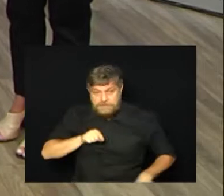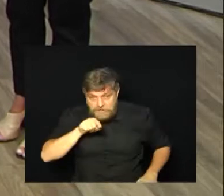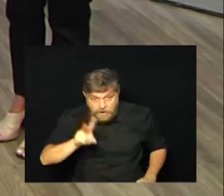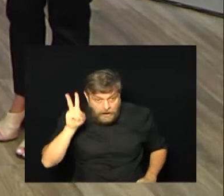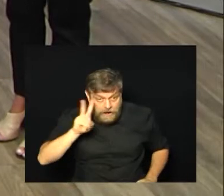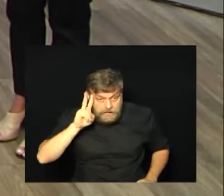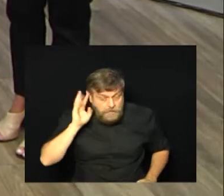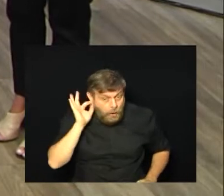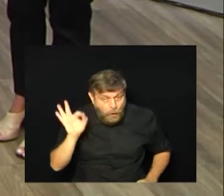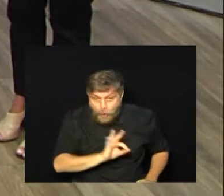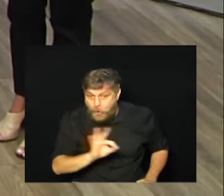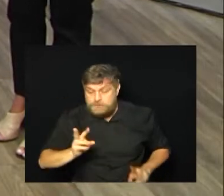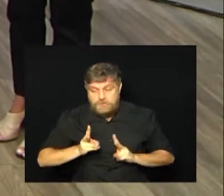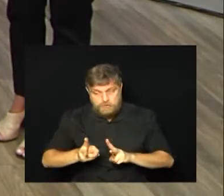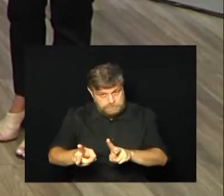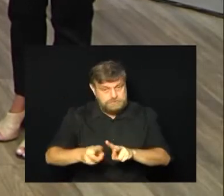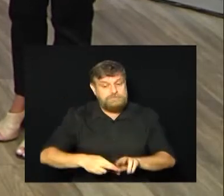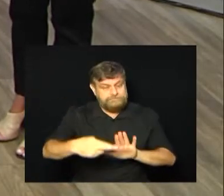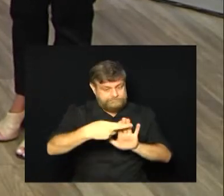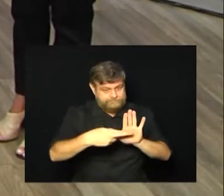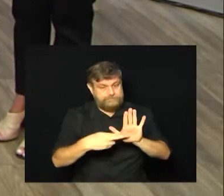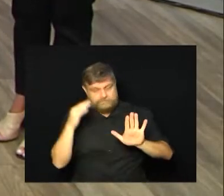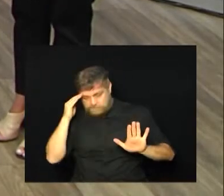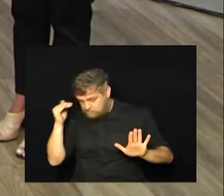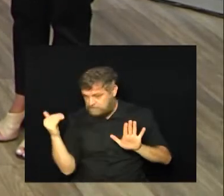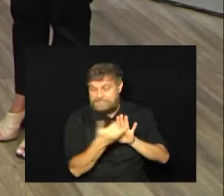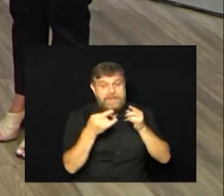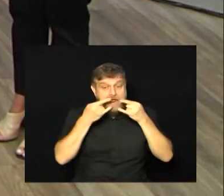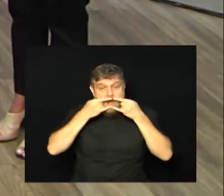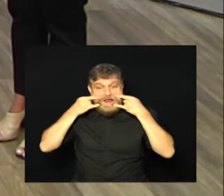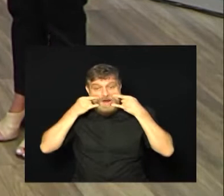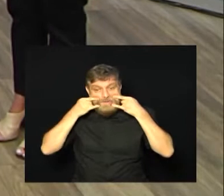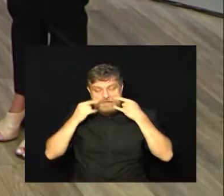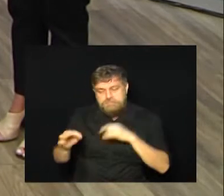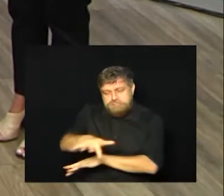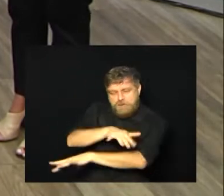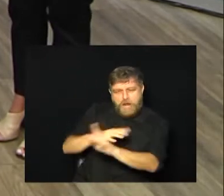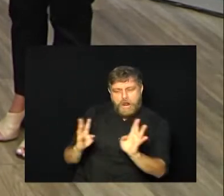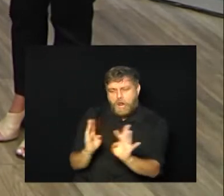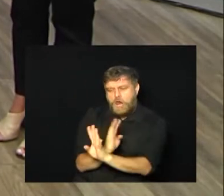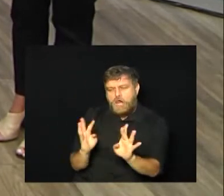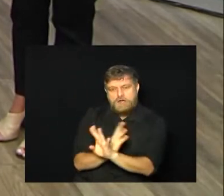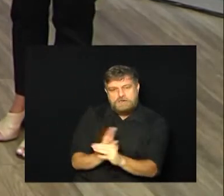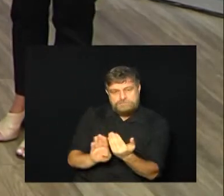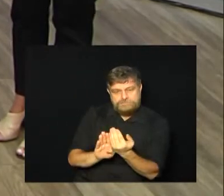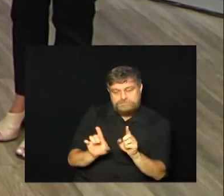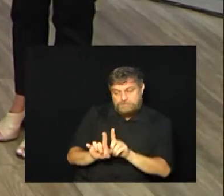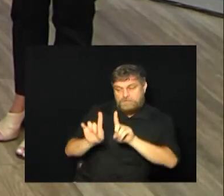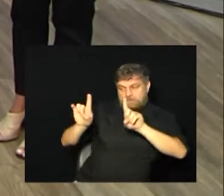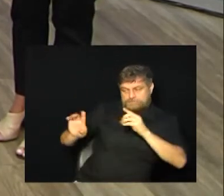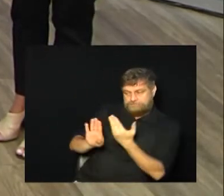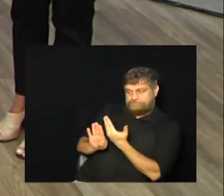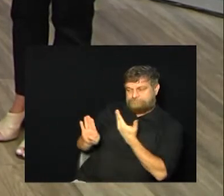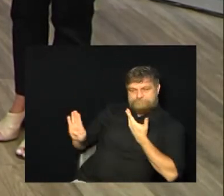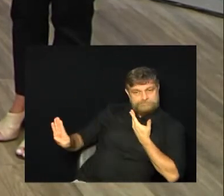vacina? Ótimo, continue com os cuidados, utilização de máscara, evitar aglomeração, a gente está numa distância segura aqui, porque